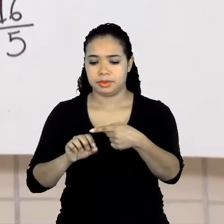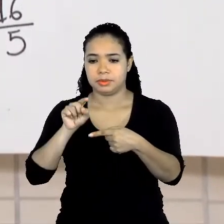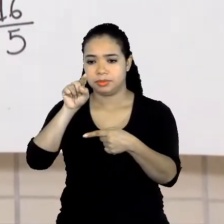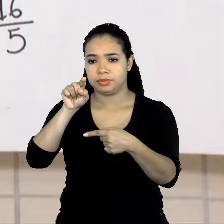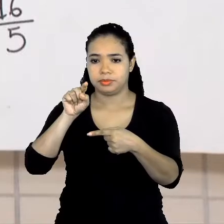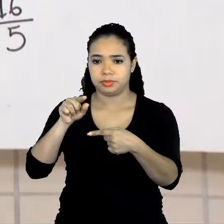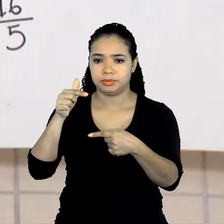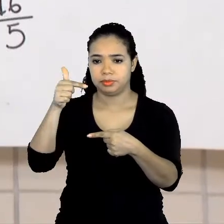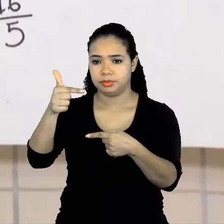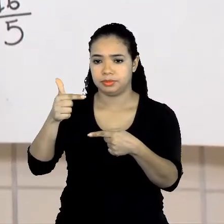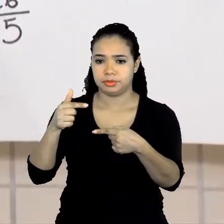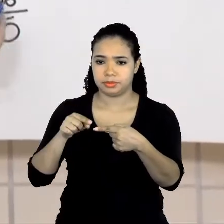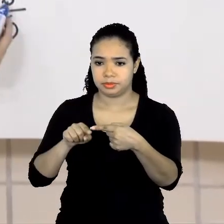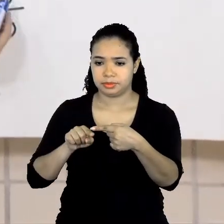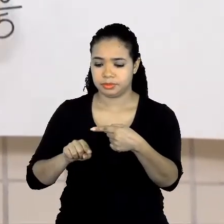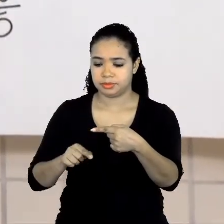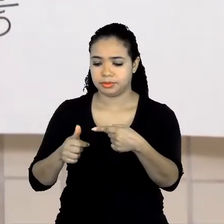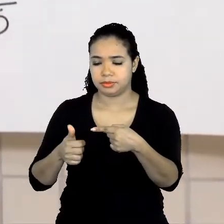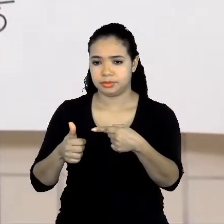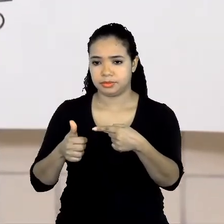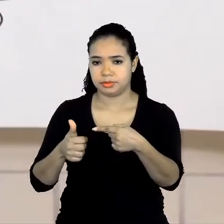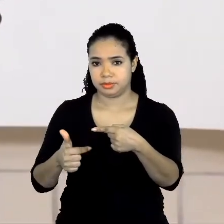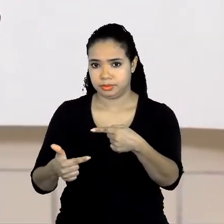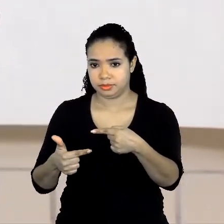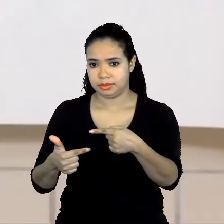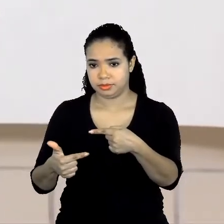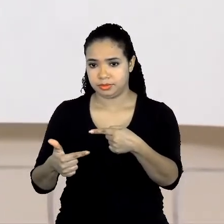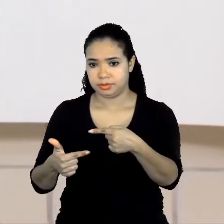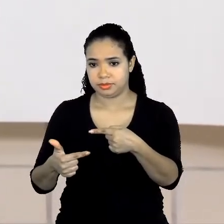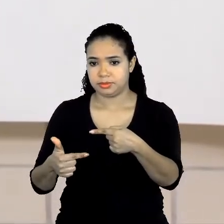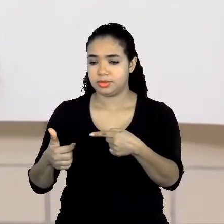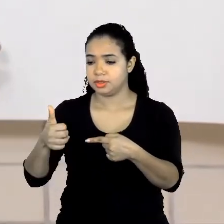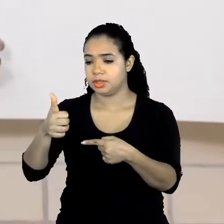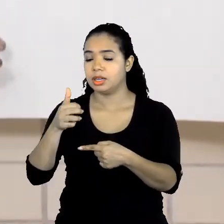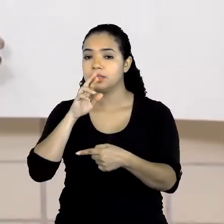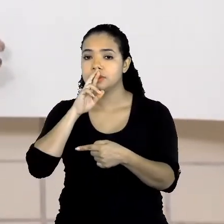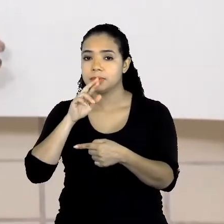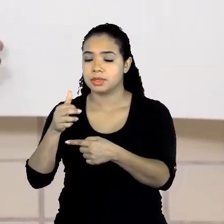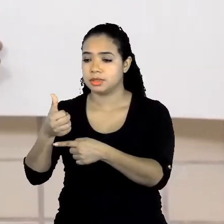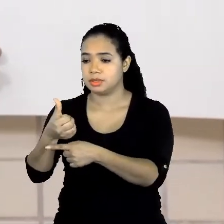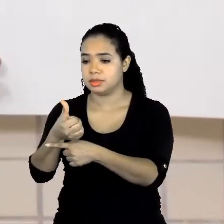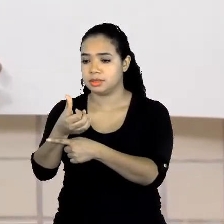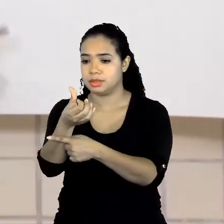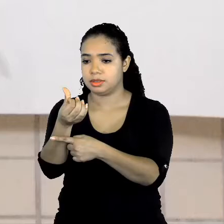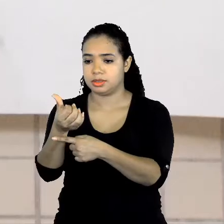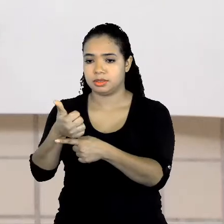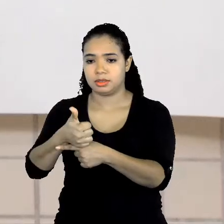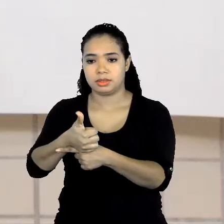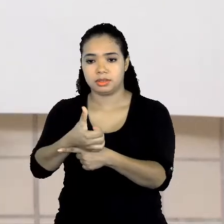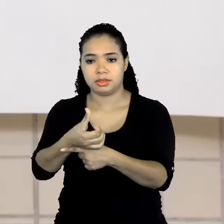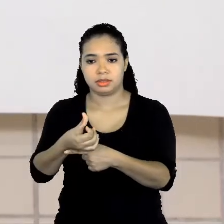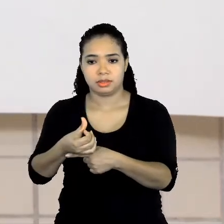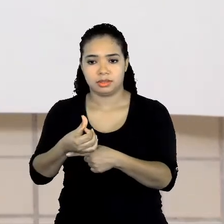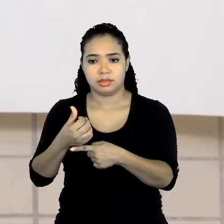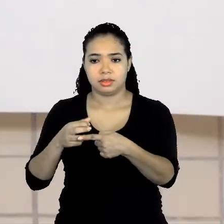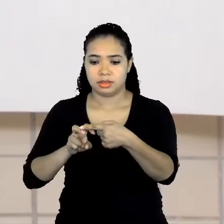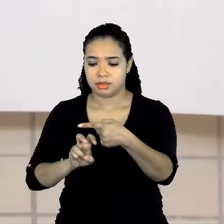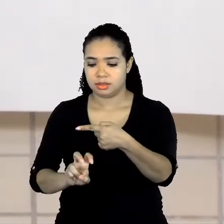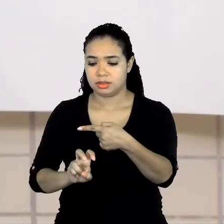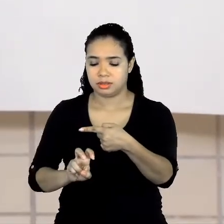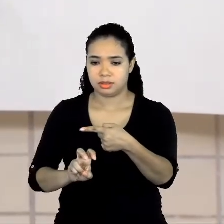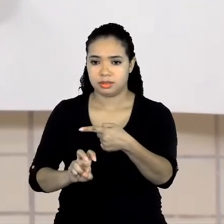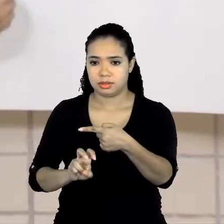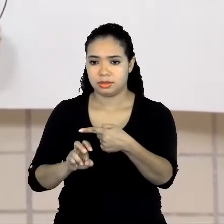2. 32 por 2 dá 16 e 10 por 2 dá 5. Eu encontrei os